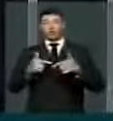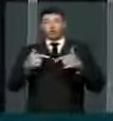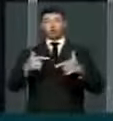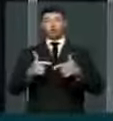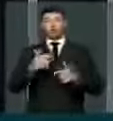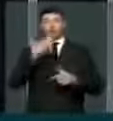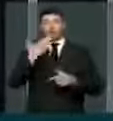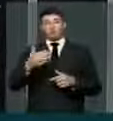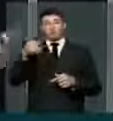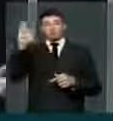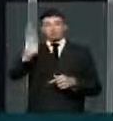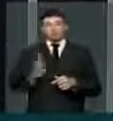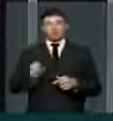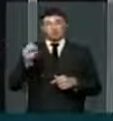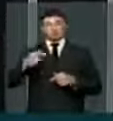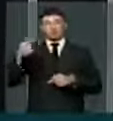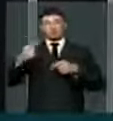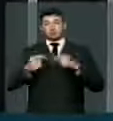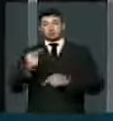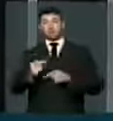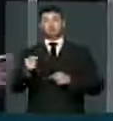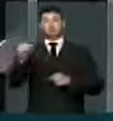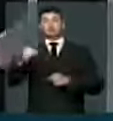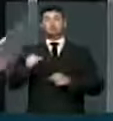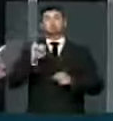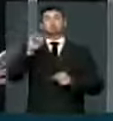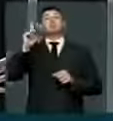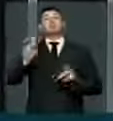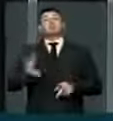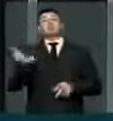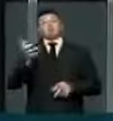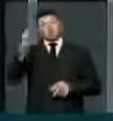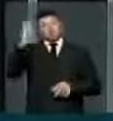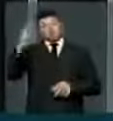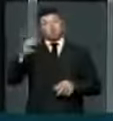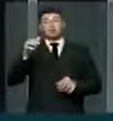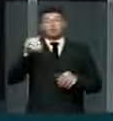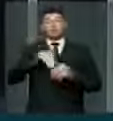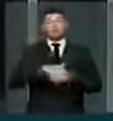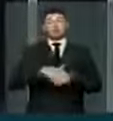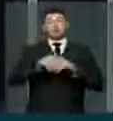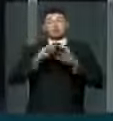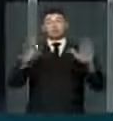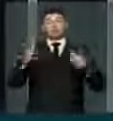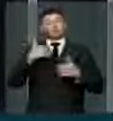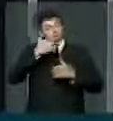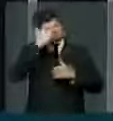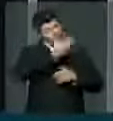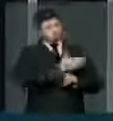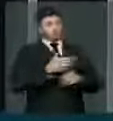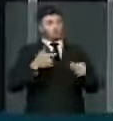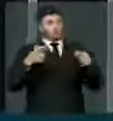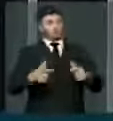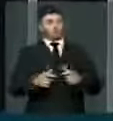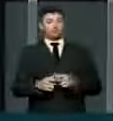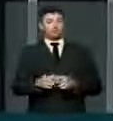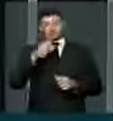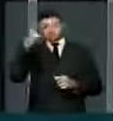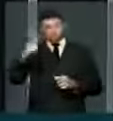logicamente ser debatido discutido e que o povo brasileiro possa decidir Então se o presidente que era que agradecer ao espaço